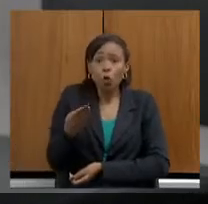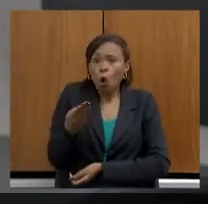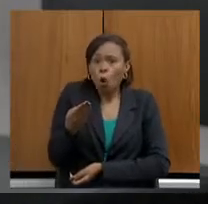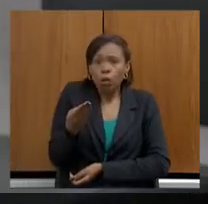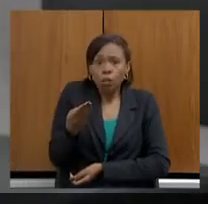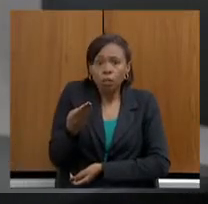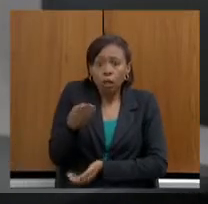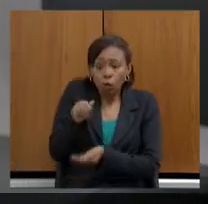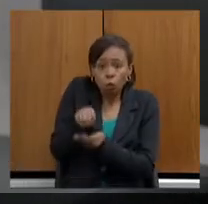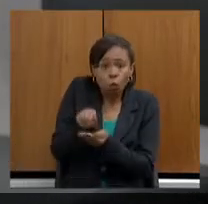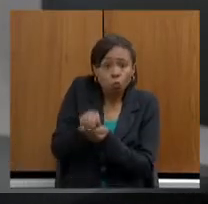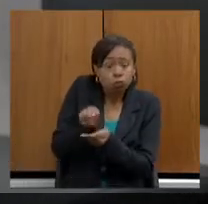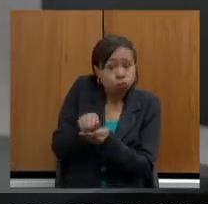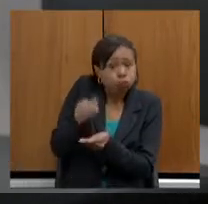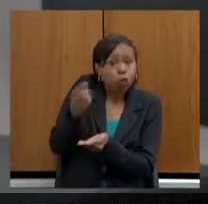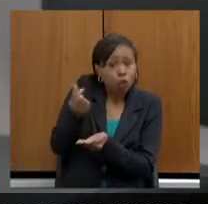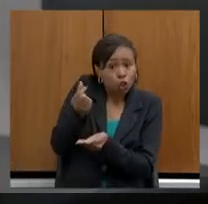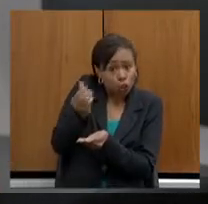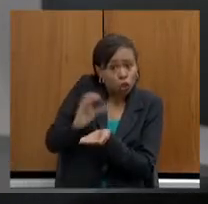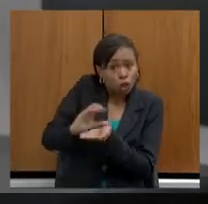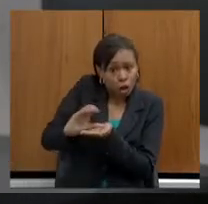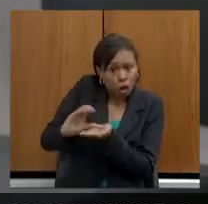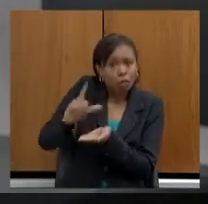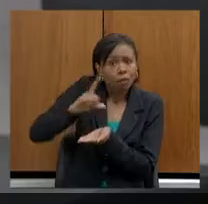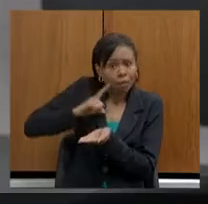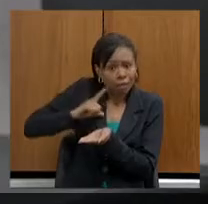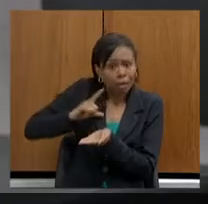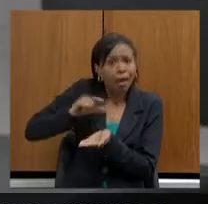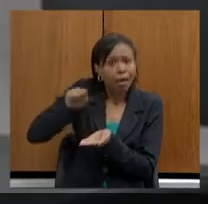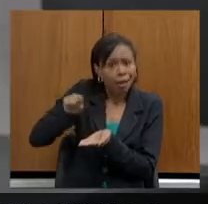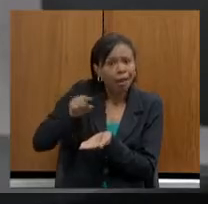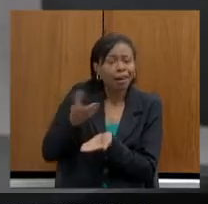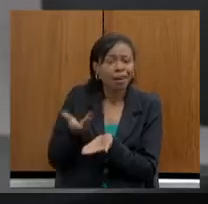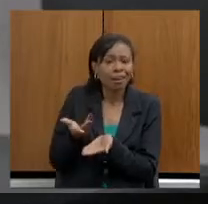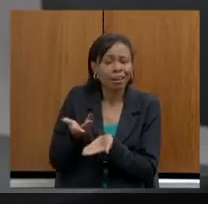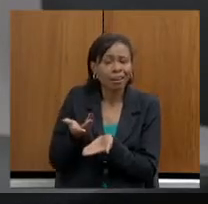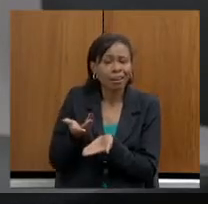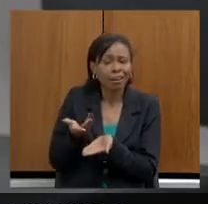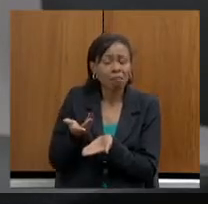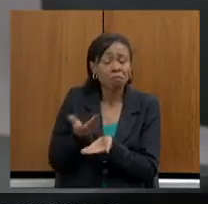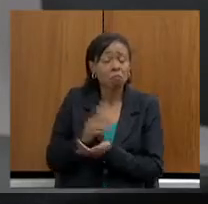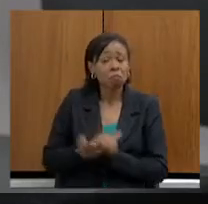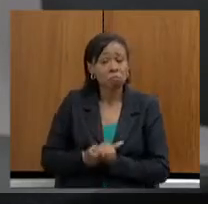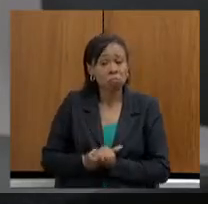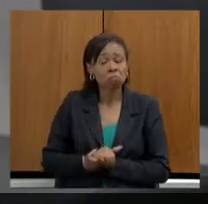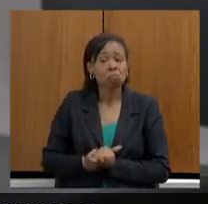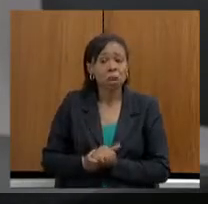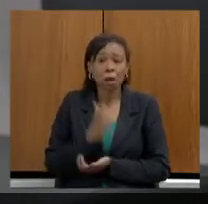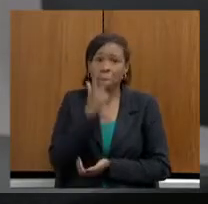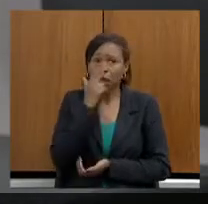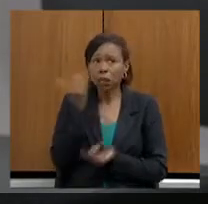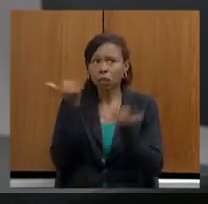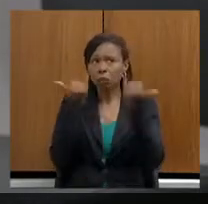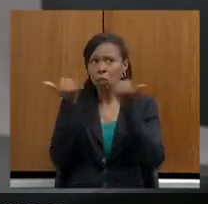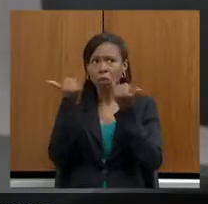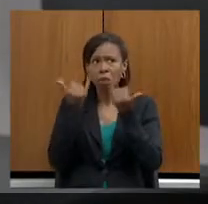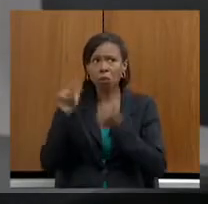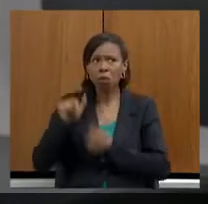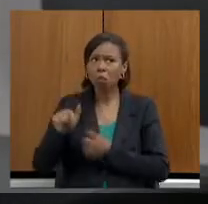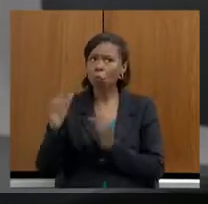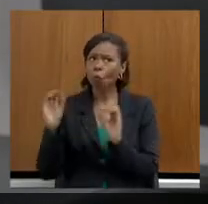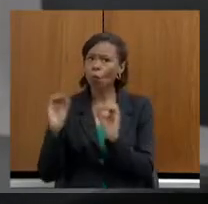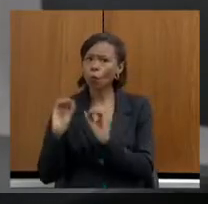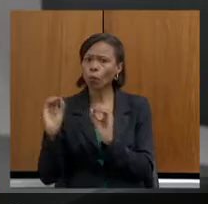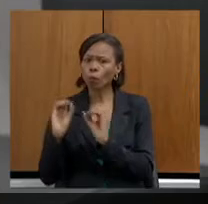gente dinheiro em caixa e a informação foi como se ela não existisse são mais de